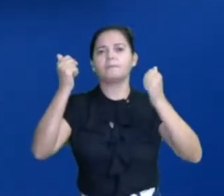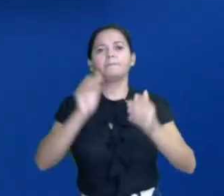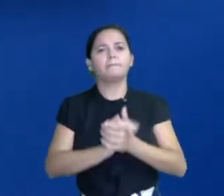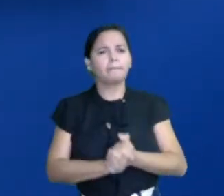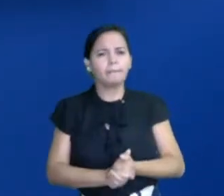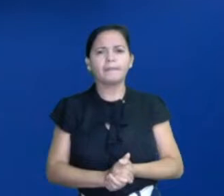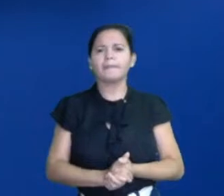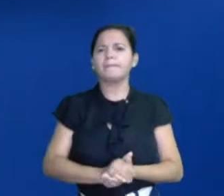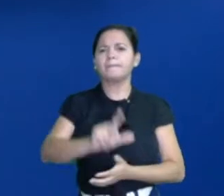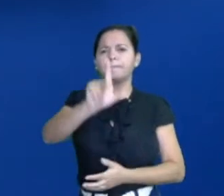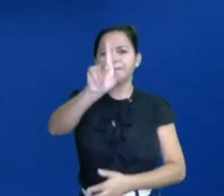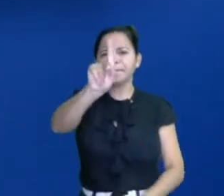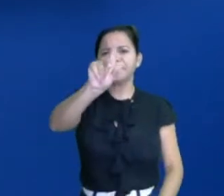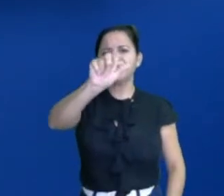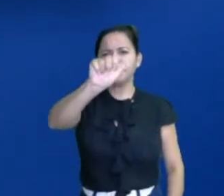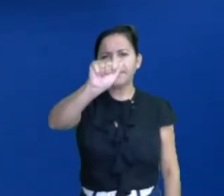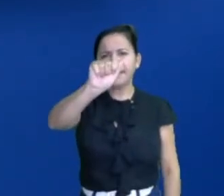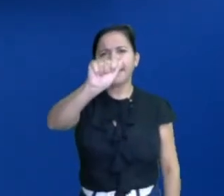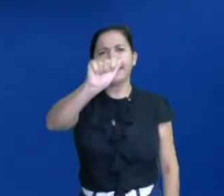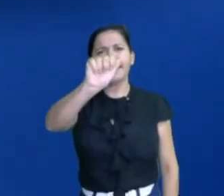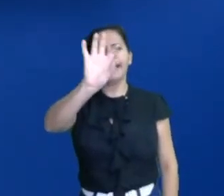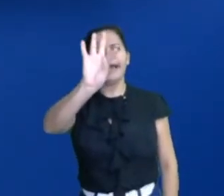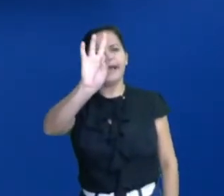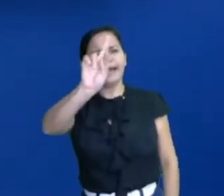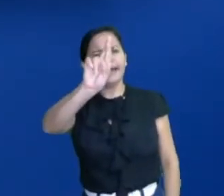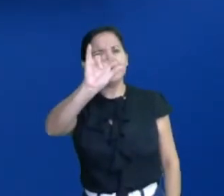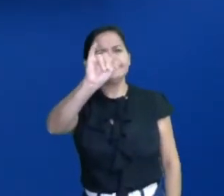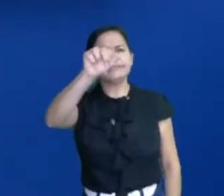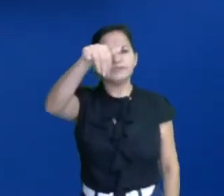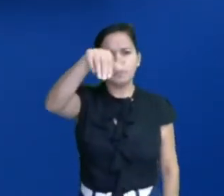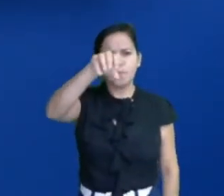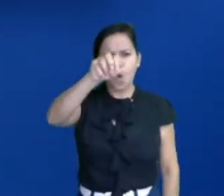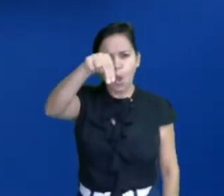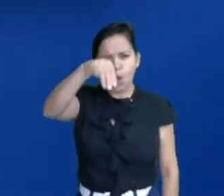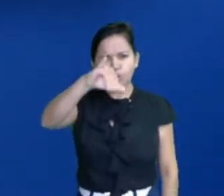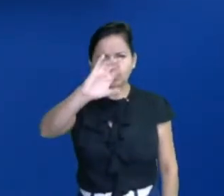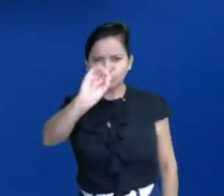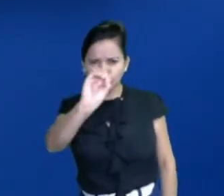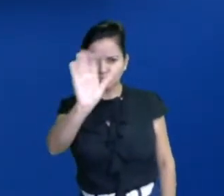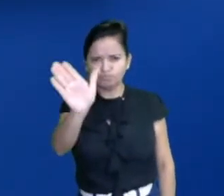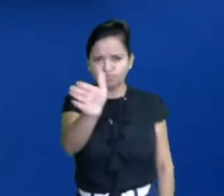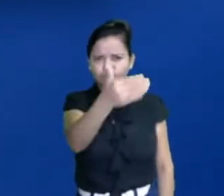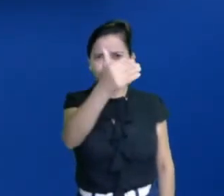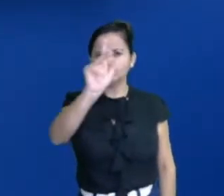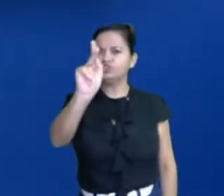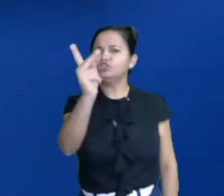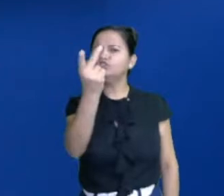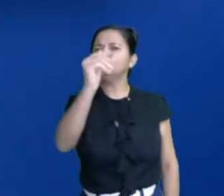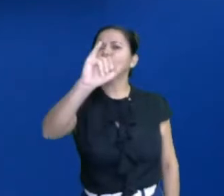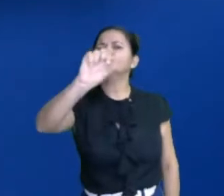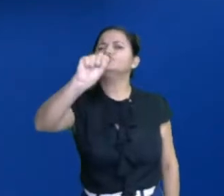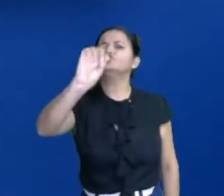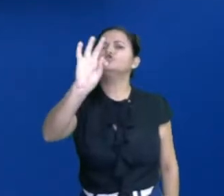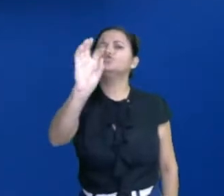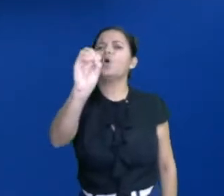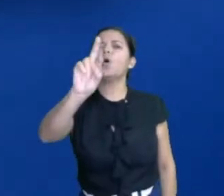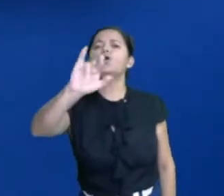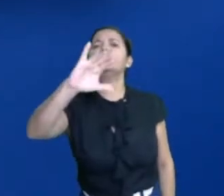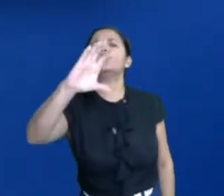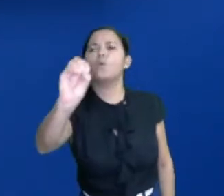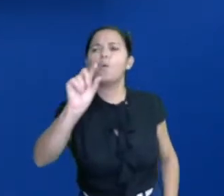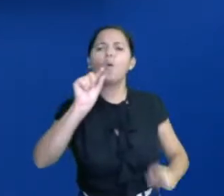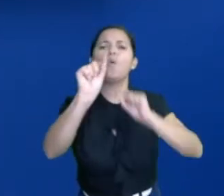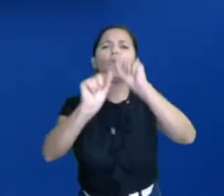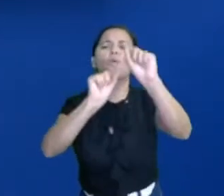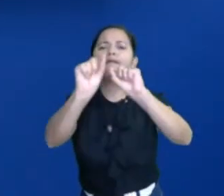Patrimônio histórico, o que é? Alguém já parou para pensar ou parou para imaginar o que seria um